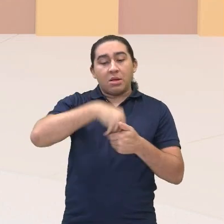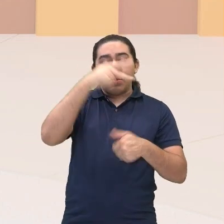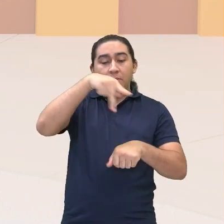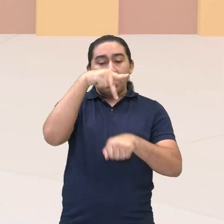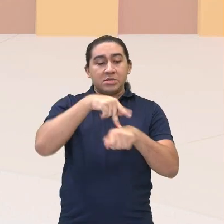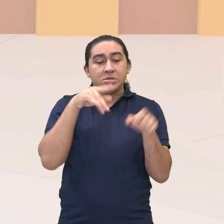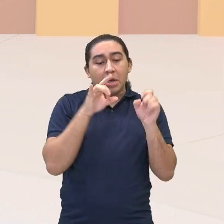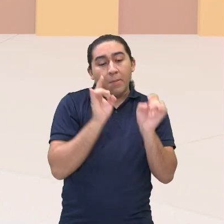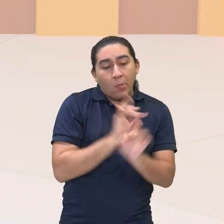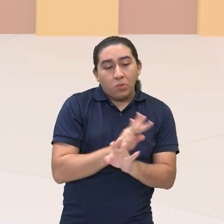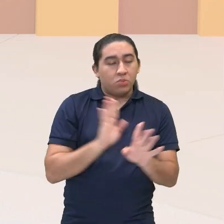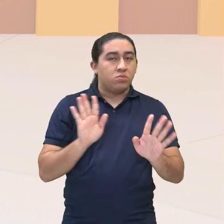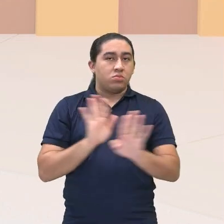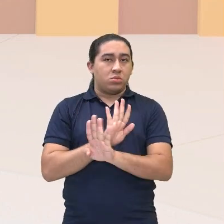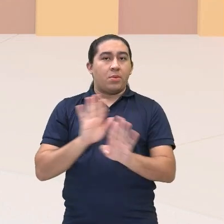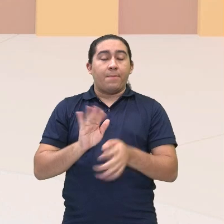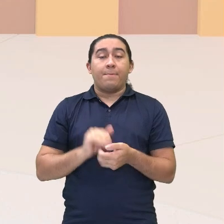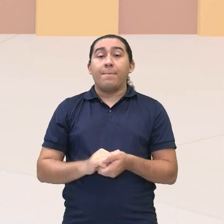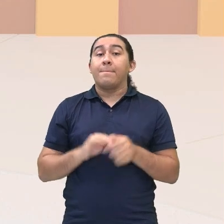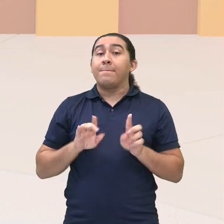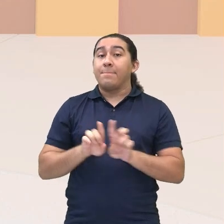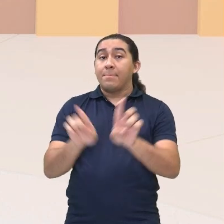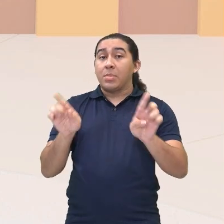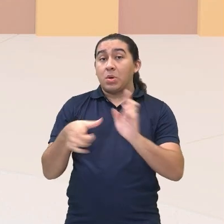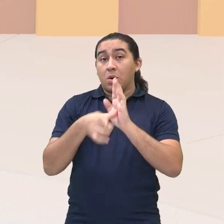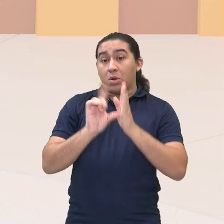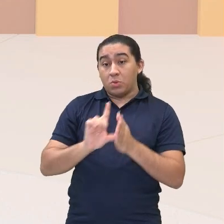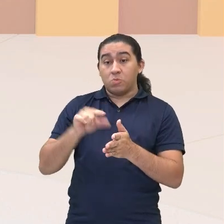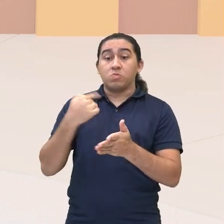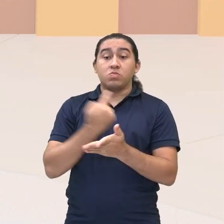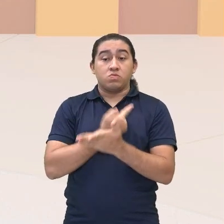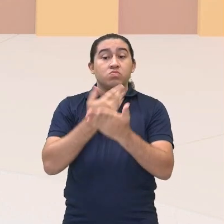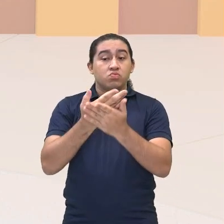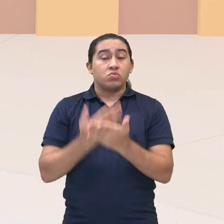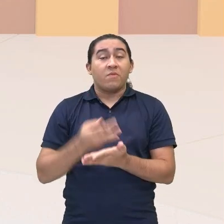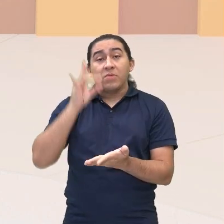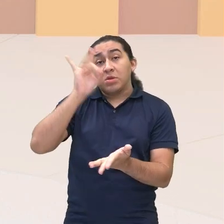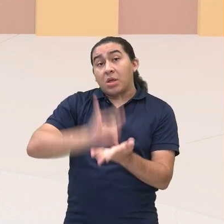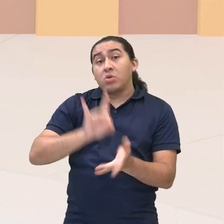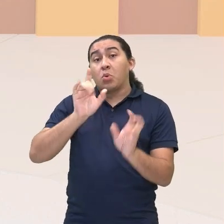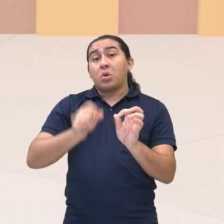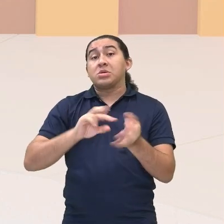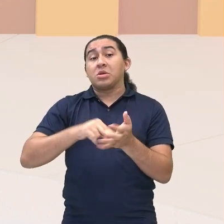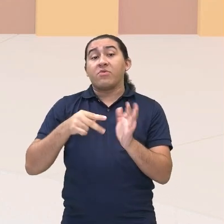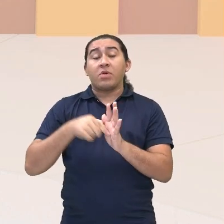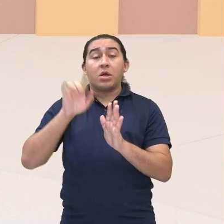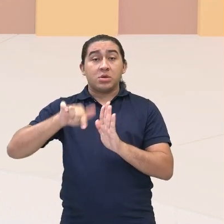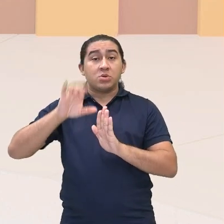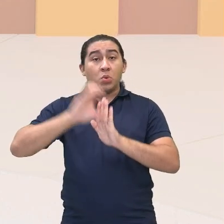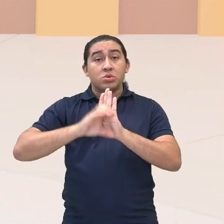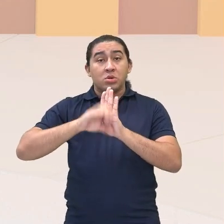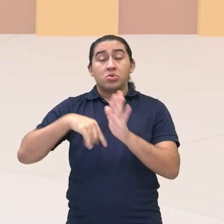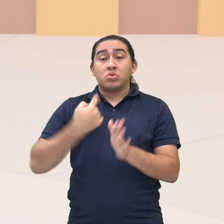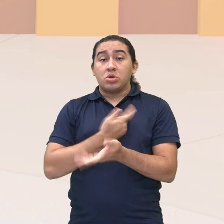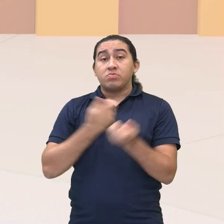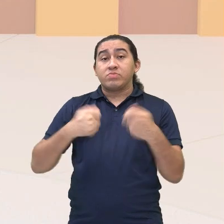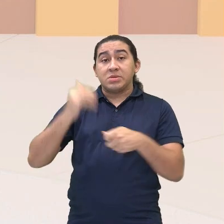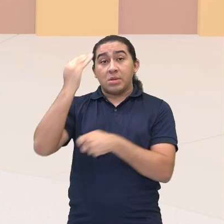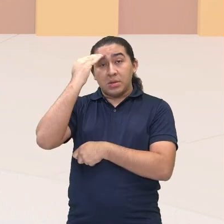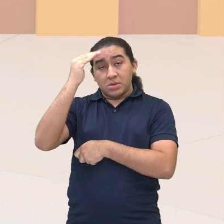Mas antes, né, de nós estudarmos aí sobre o que é o comércio exterior, nós temos que